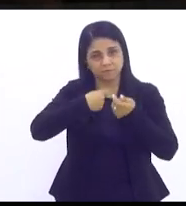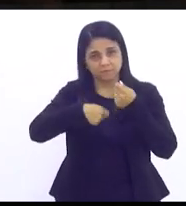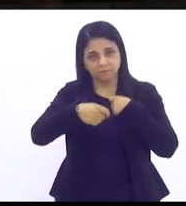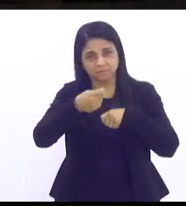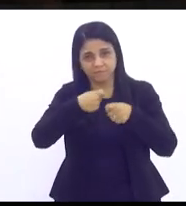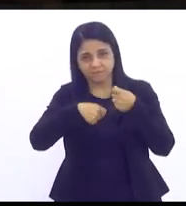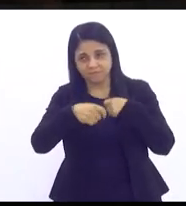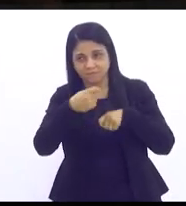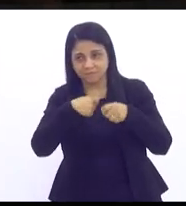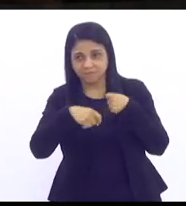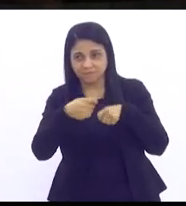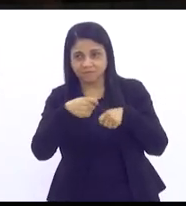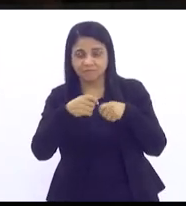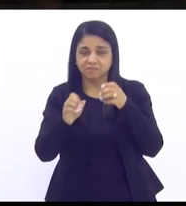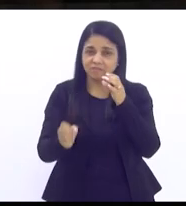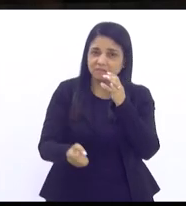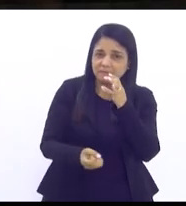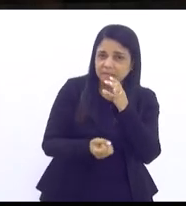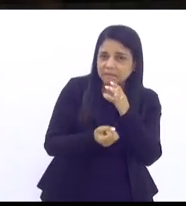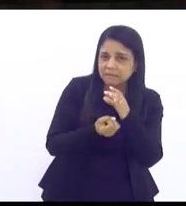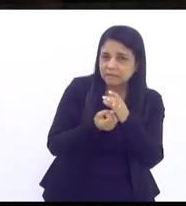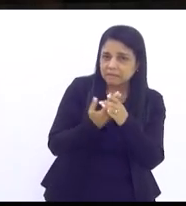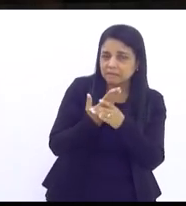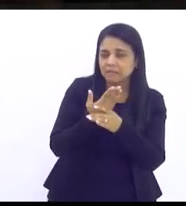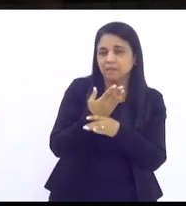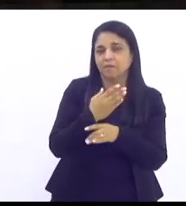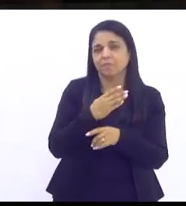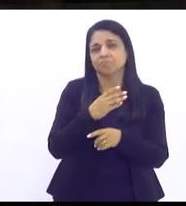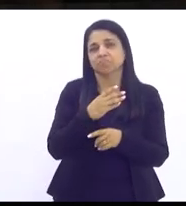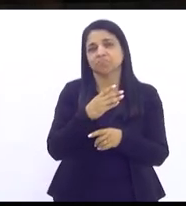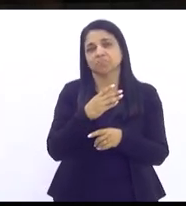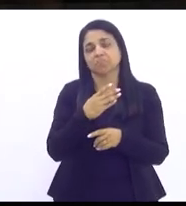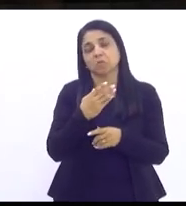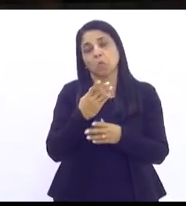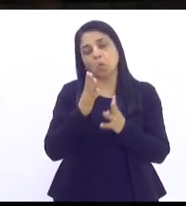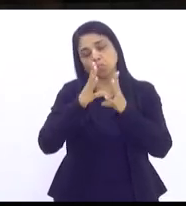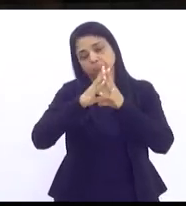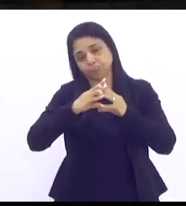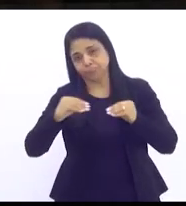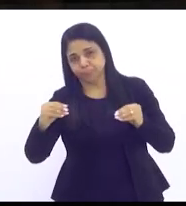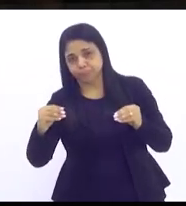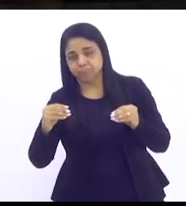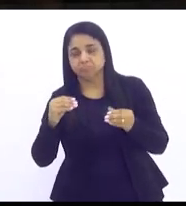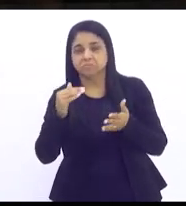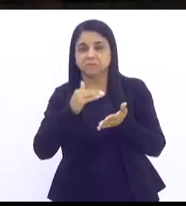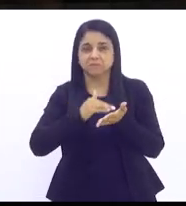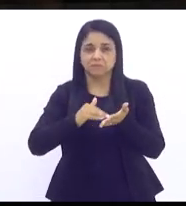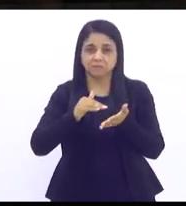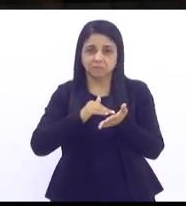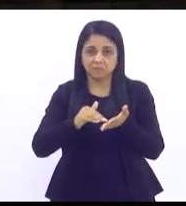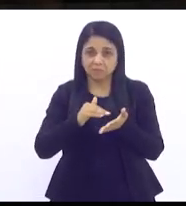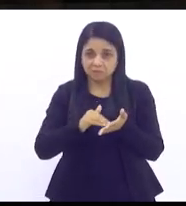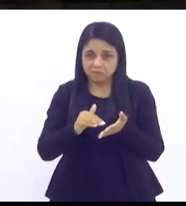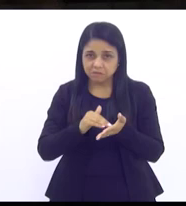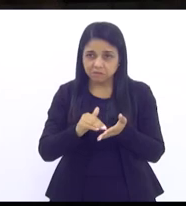administrativa de criar ou extinguir secretarias,